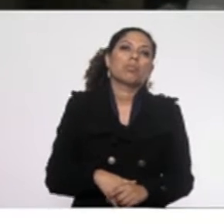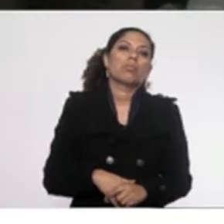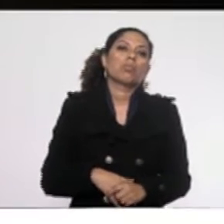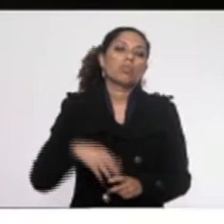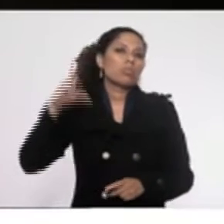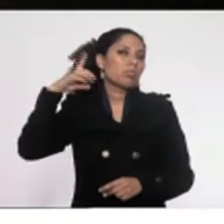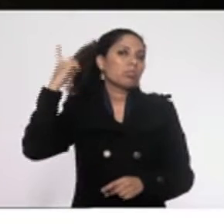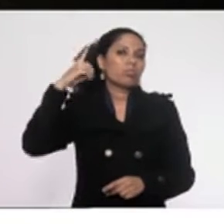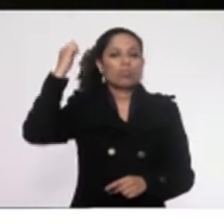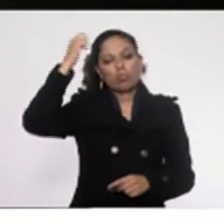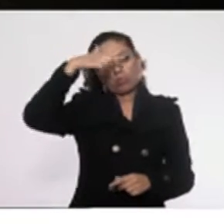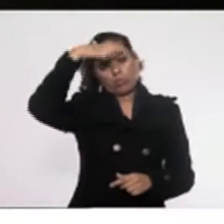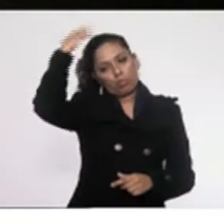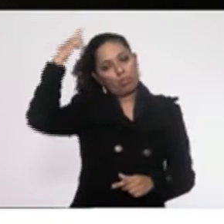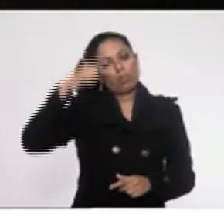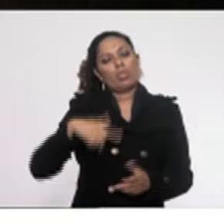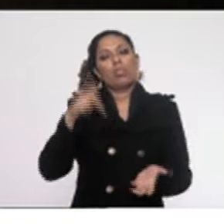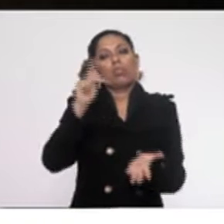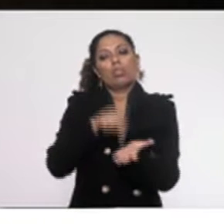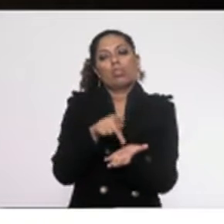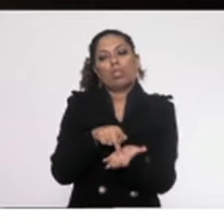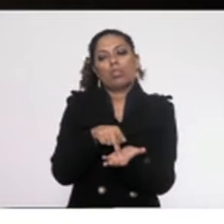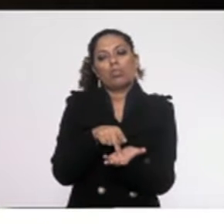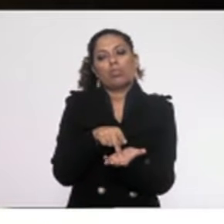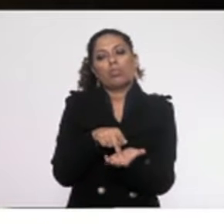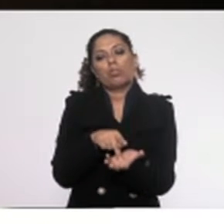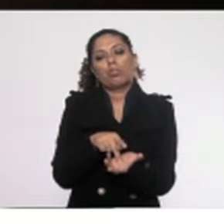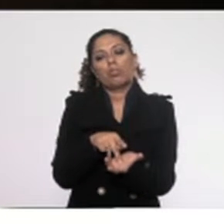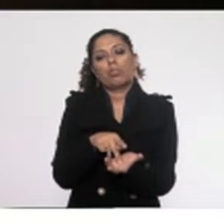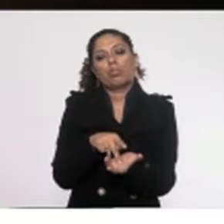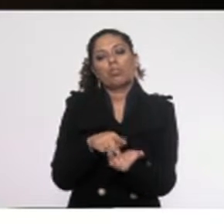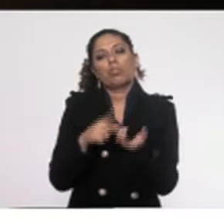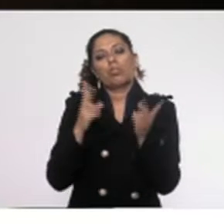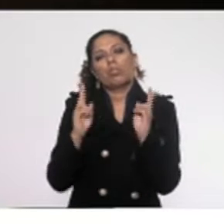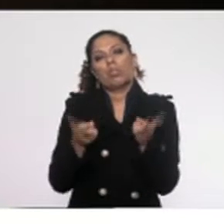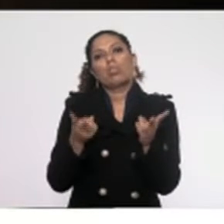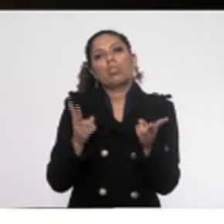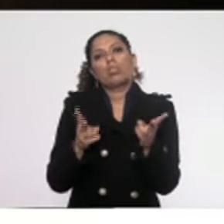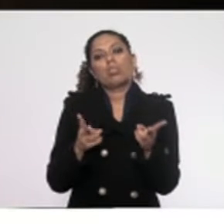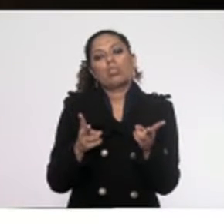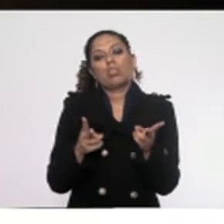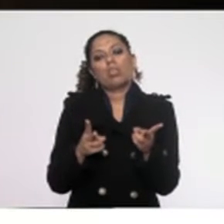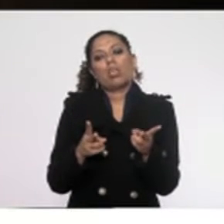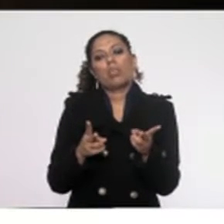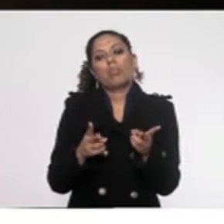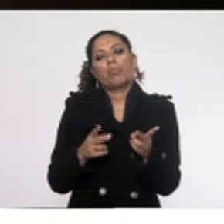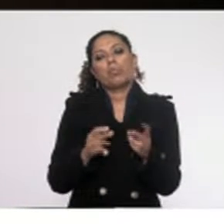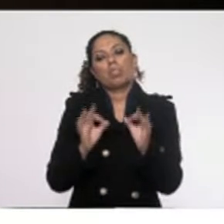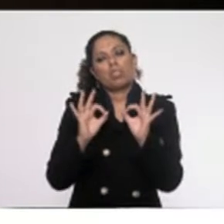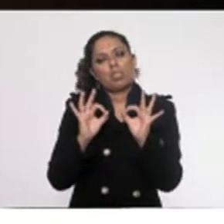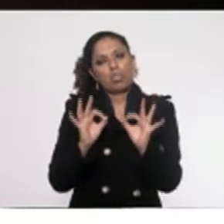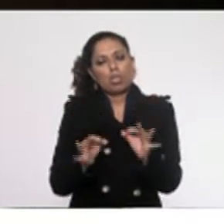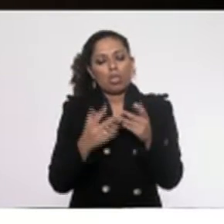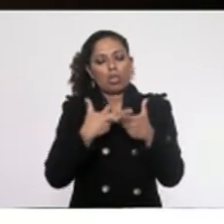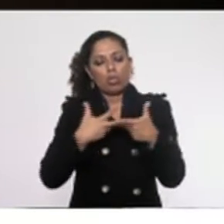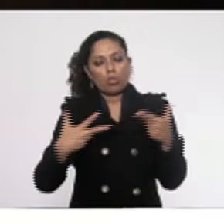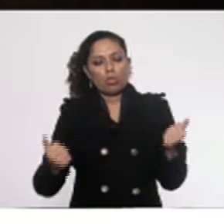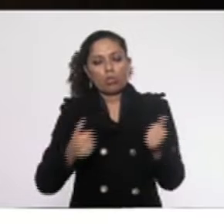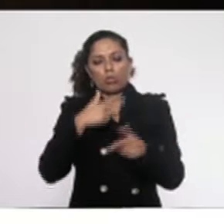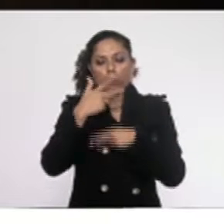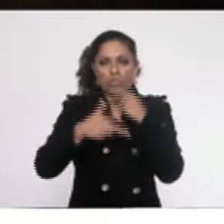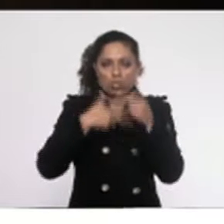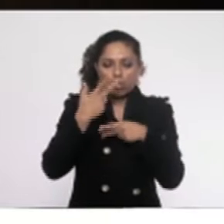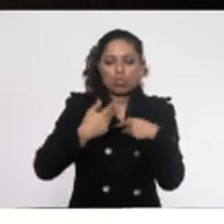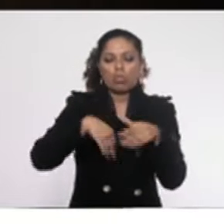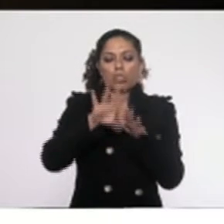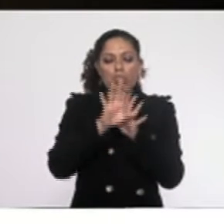Deputado Luiz Paulo, na realidade, muito, como sempre, muito fundamentada sempre as